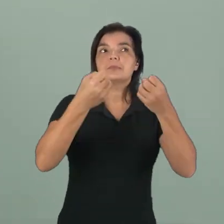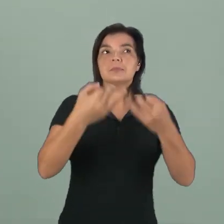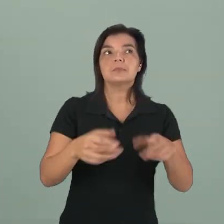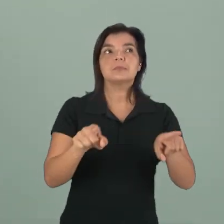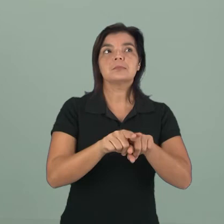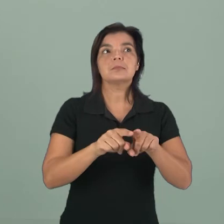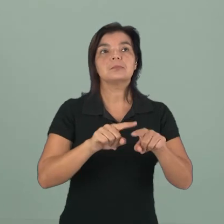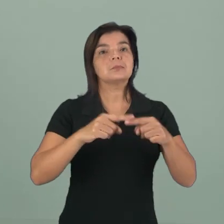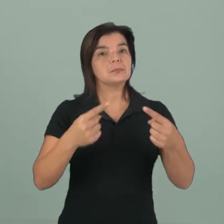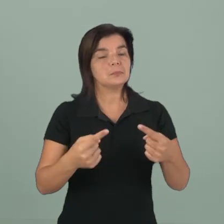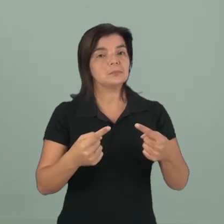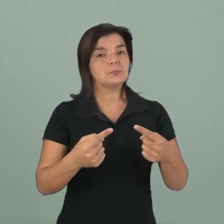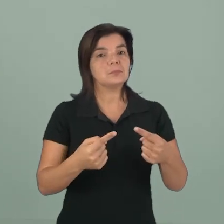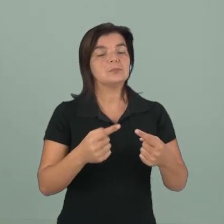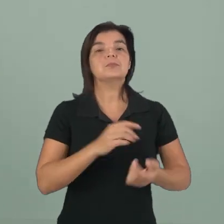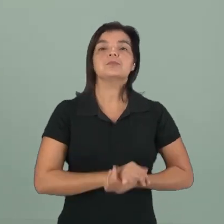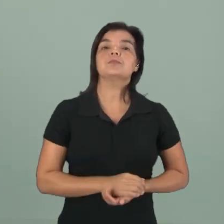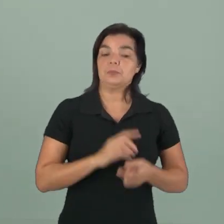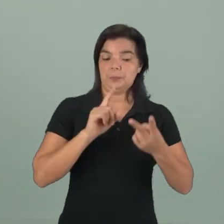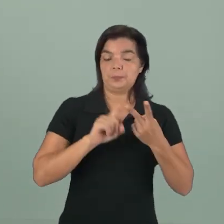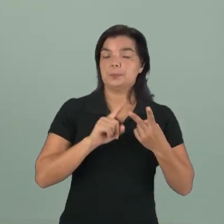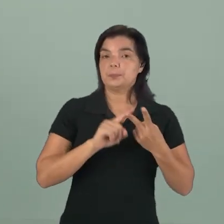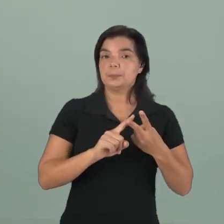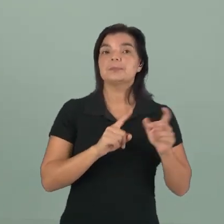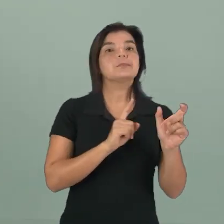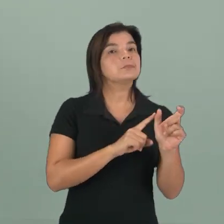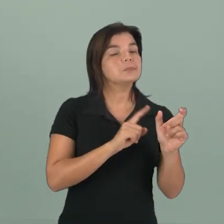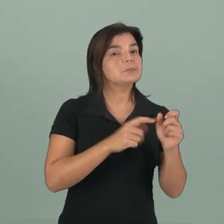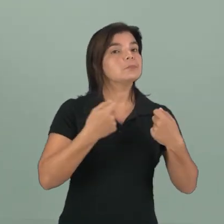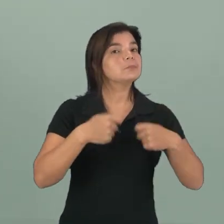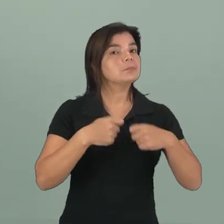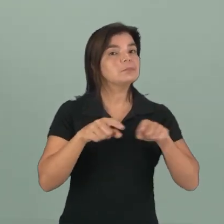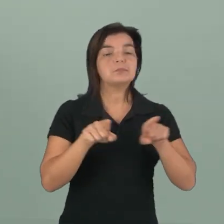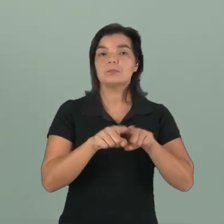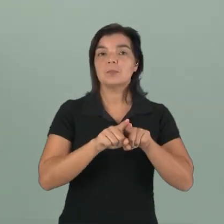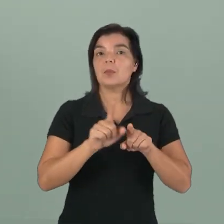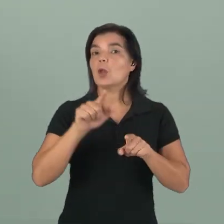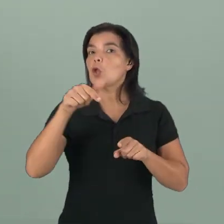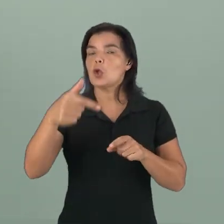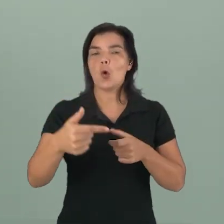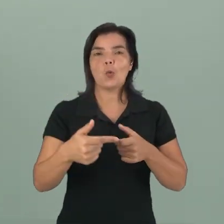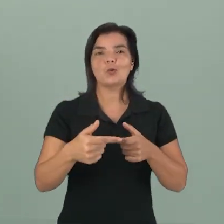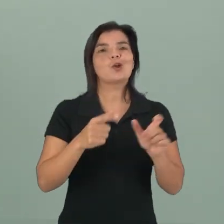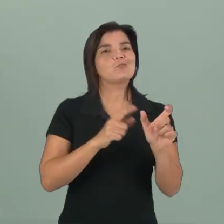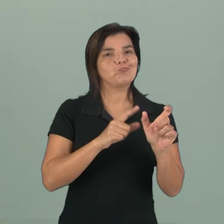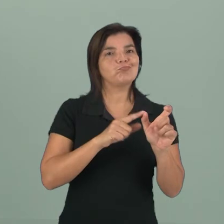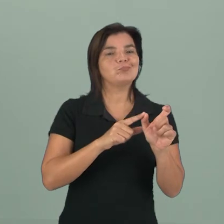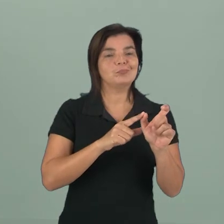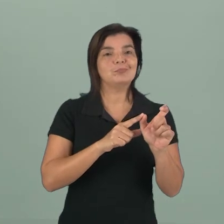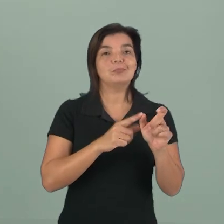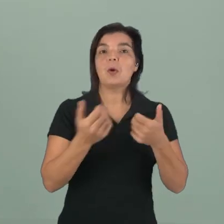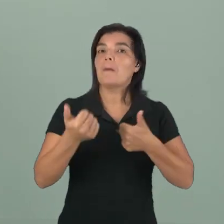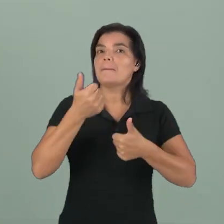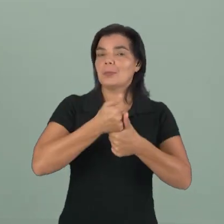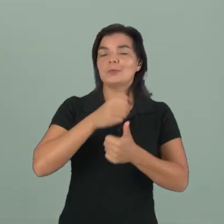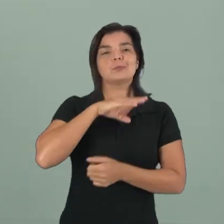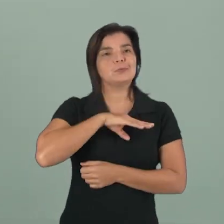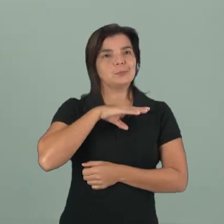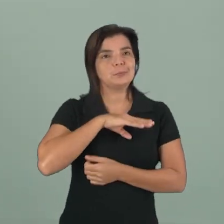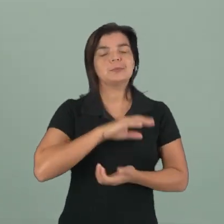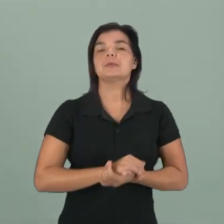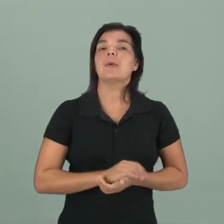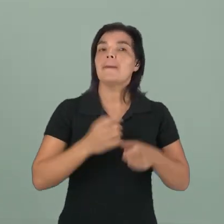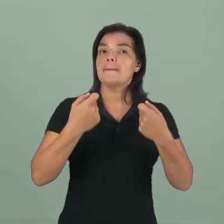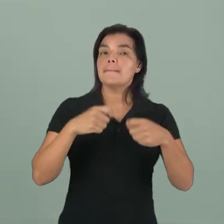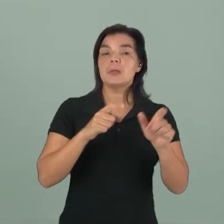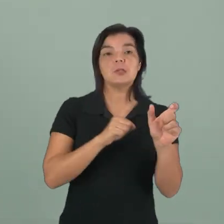inglês, mas não necessariamente. Essa palavra precisa não ter um outro termo para se designar em português.